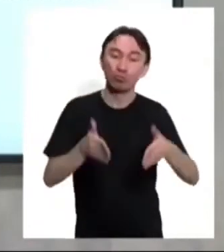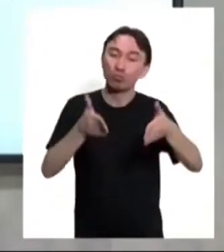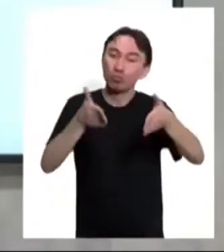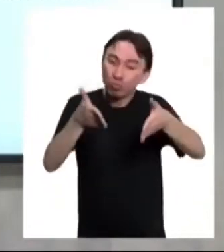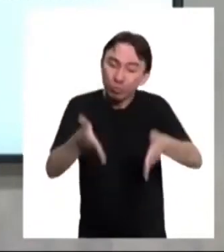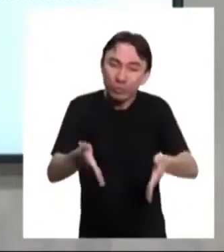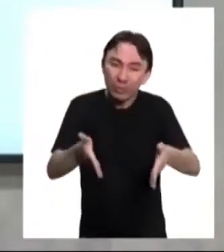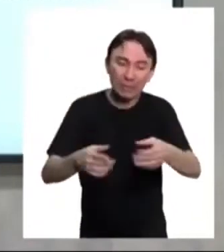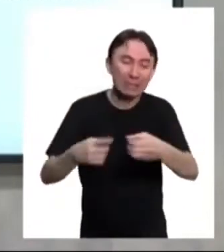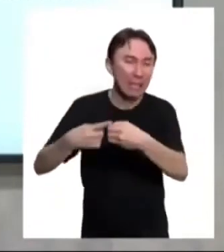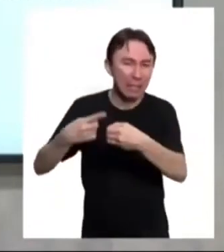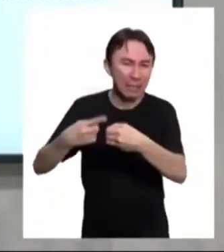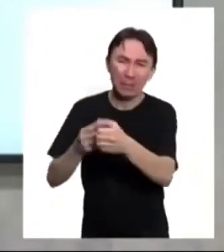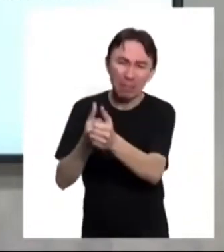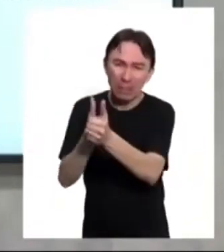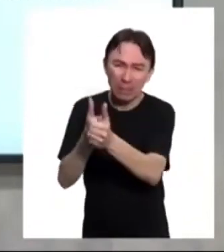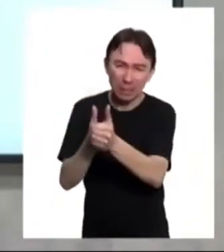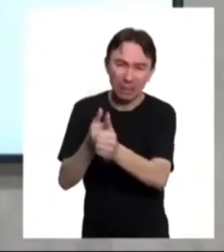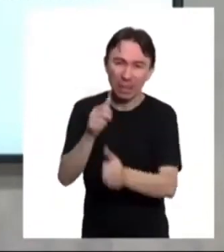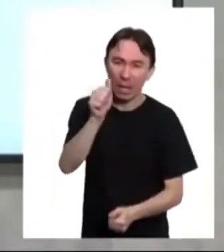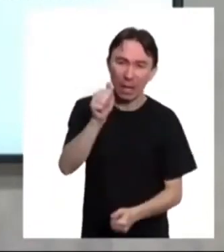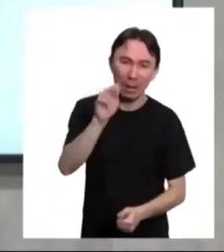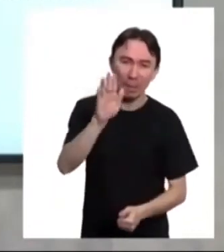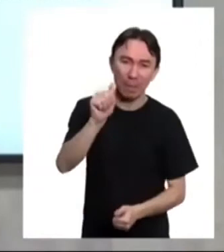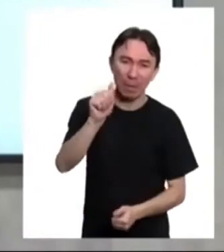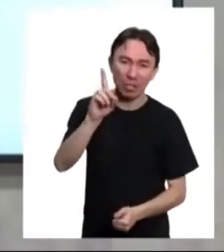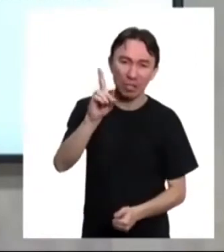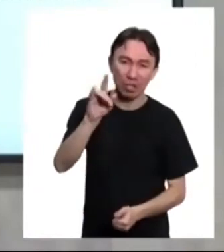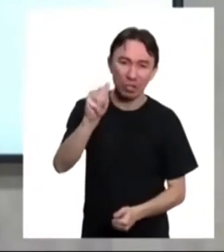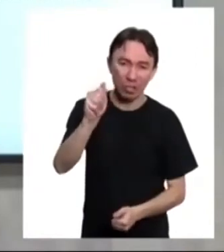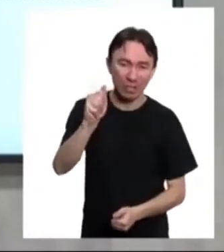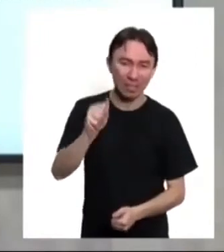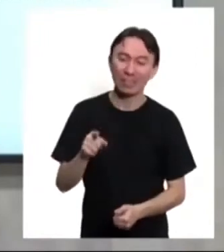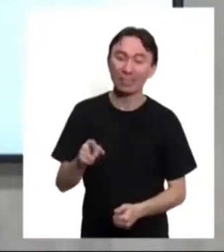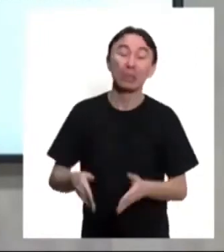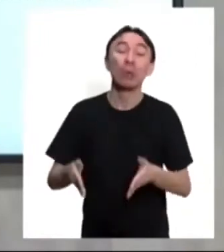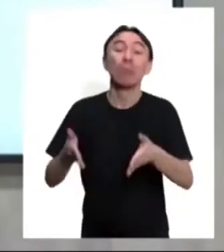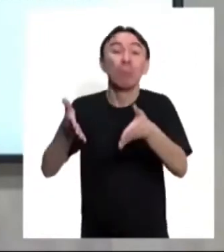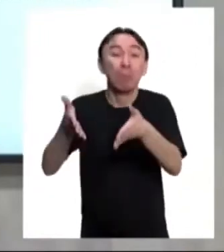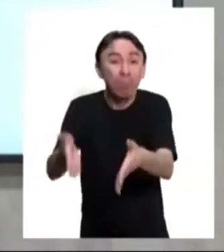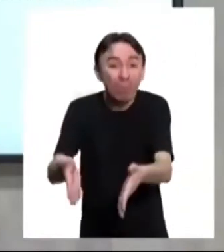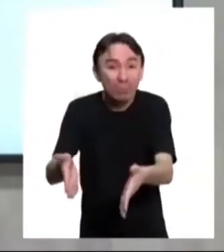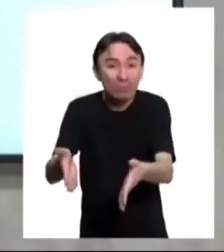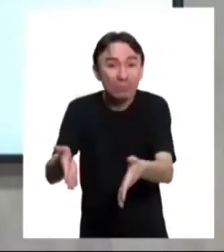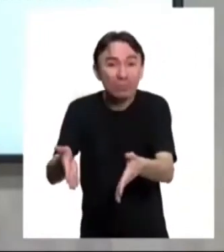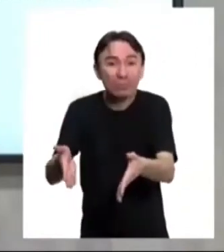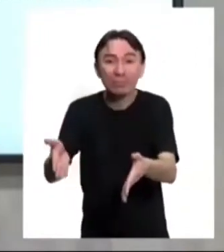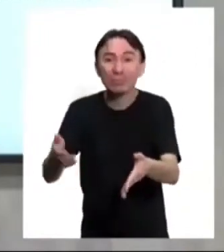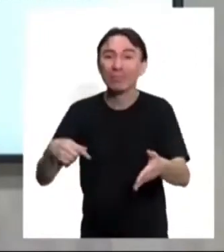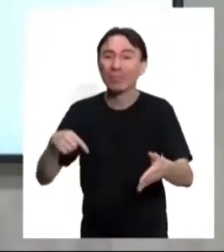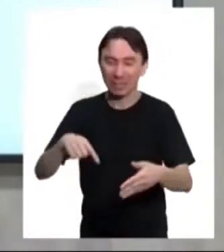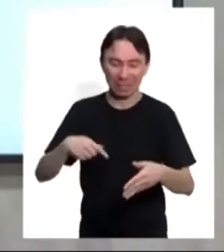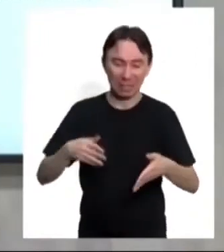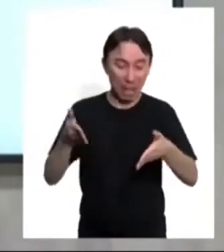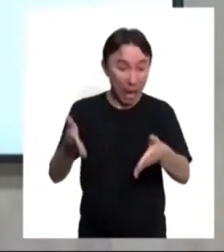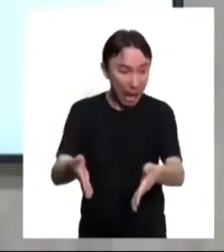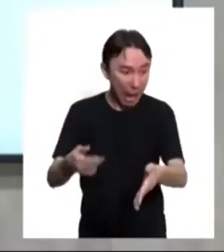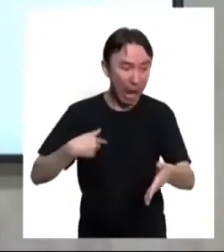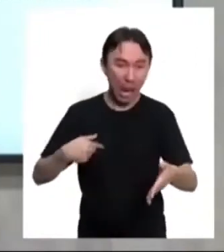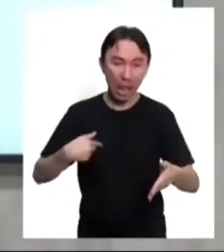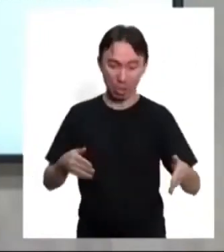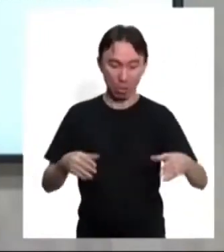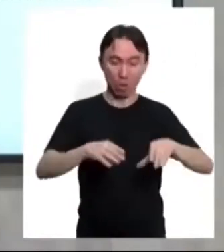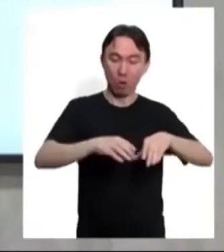Goiânia chamada Abadia. E eles foram enterrados com um caixão de chumbo. Por